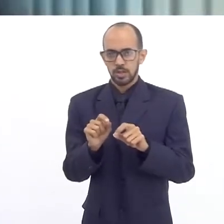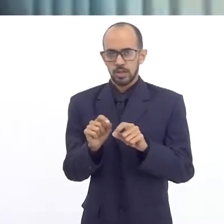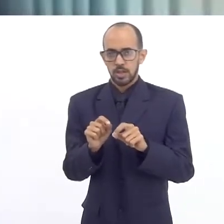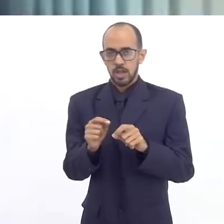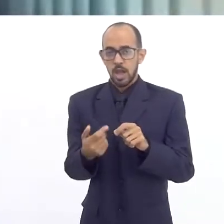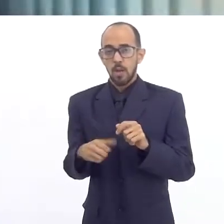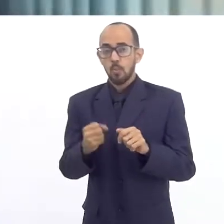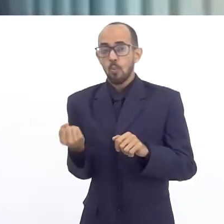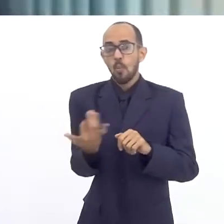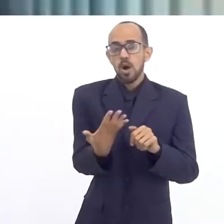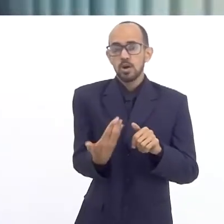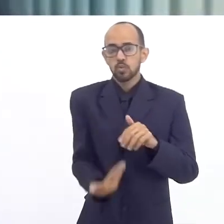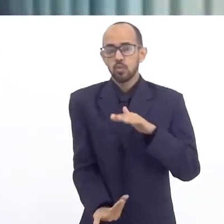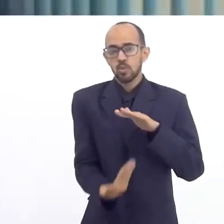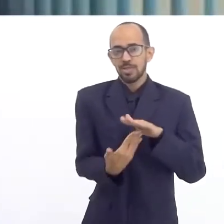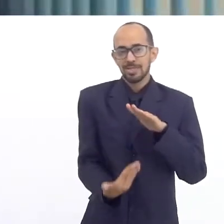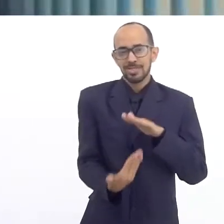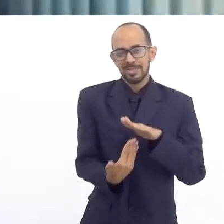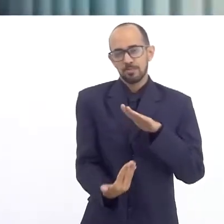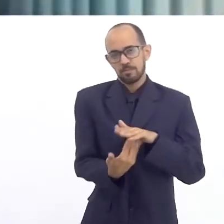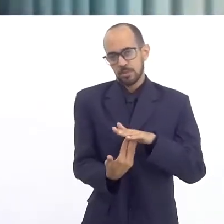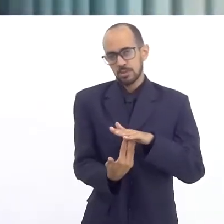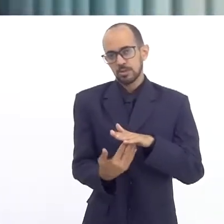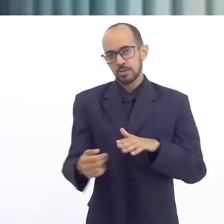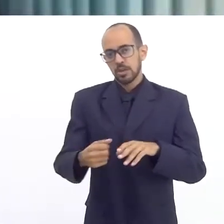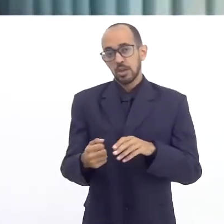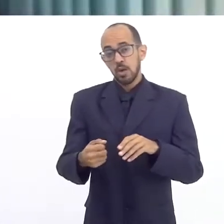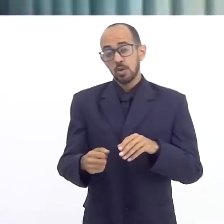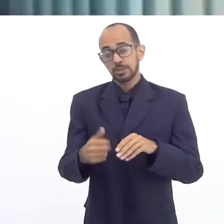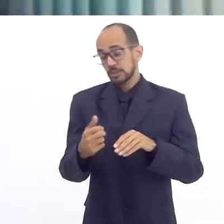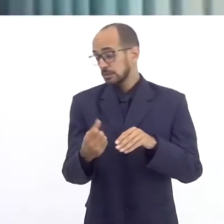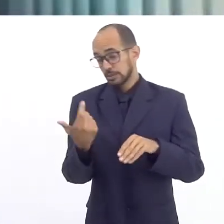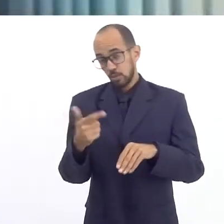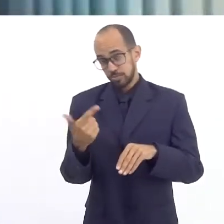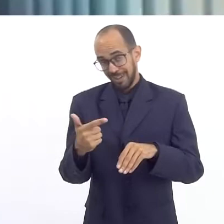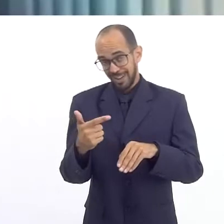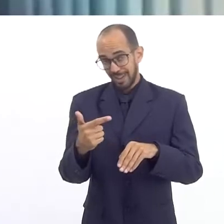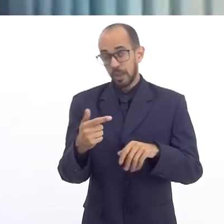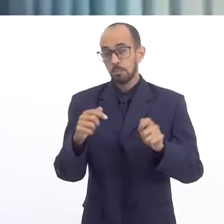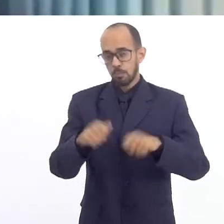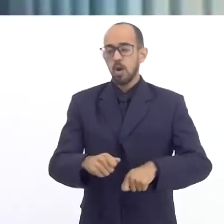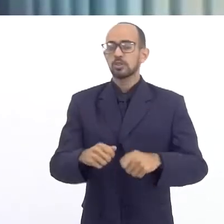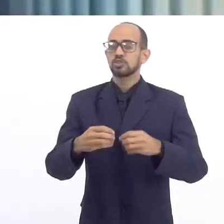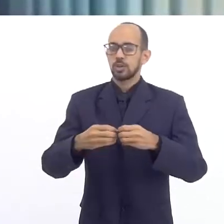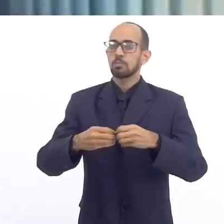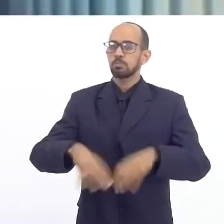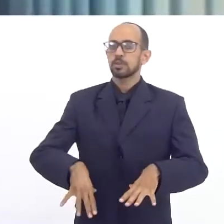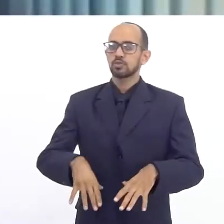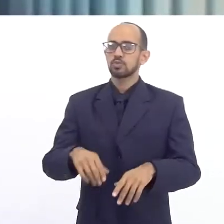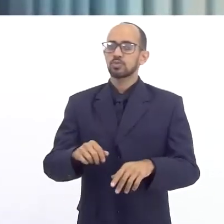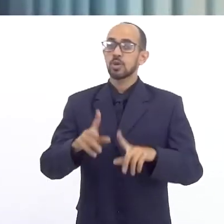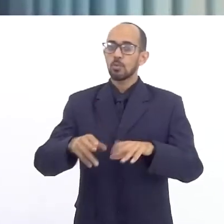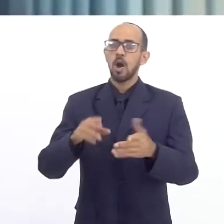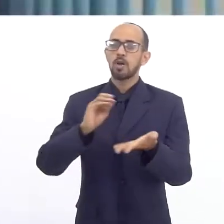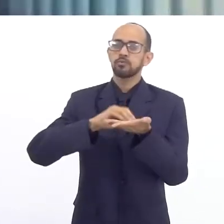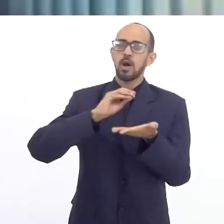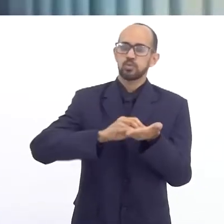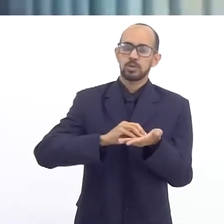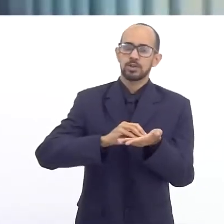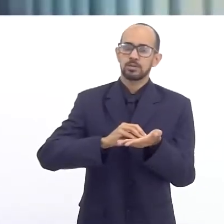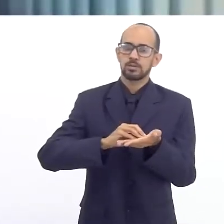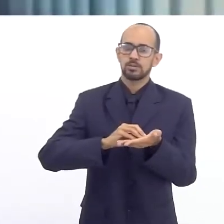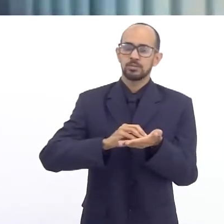do quanto o excesso pode ser tão prejudicial quanto